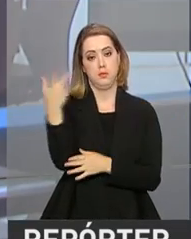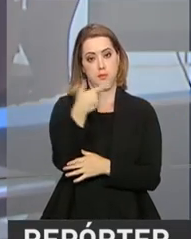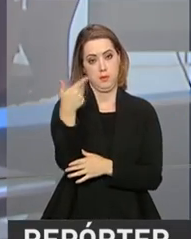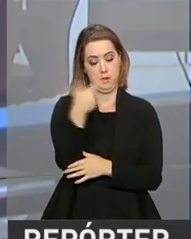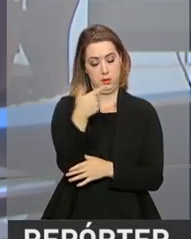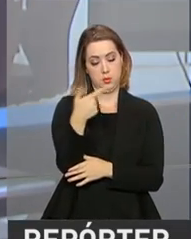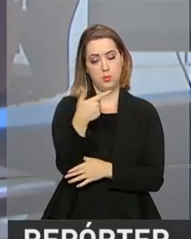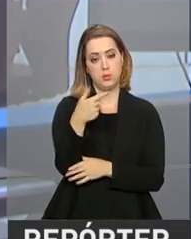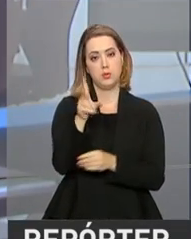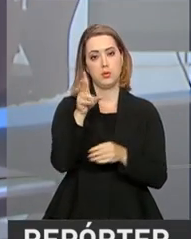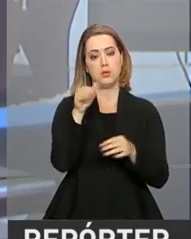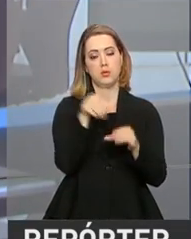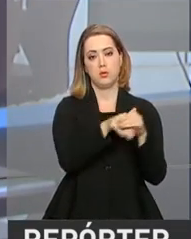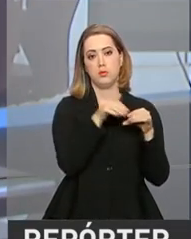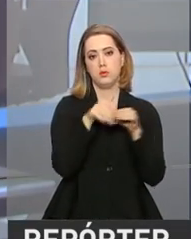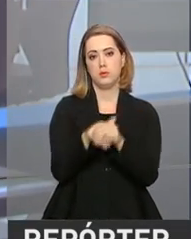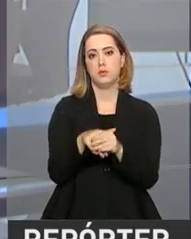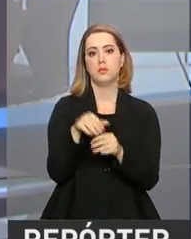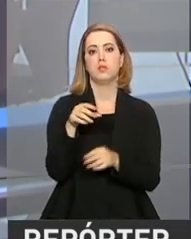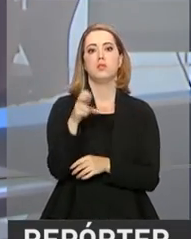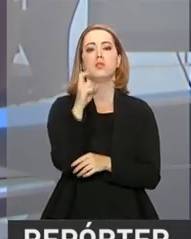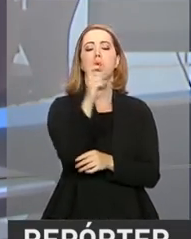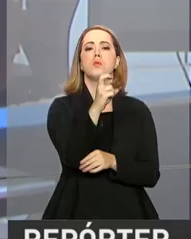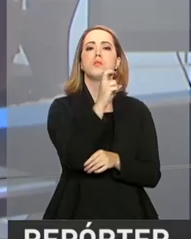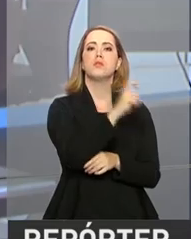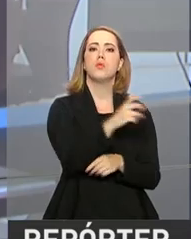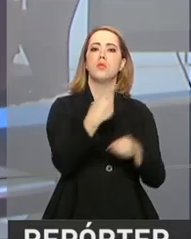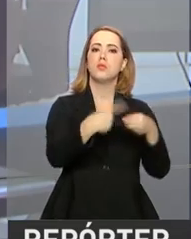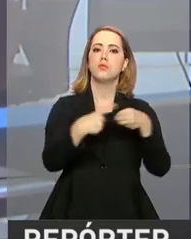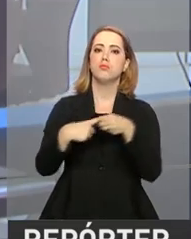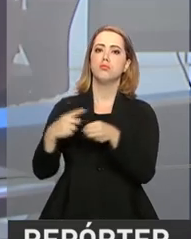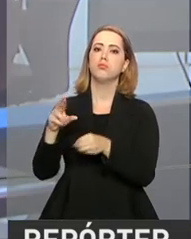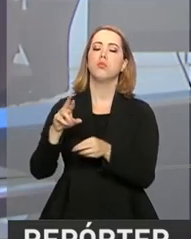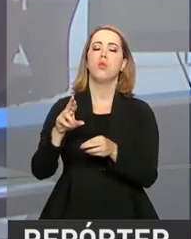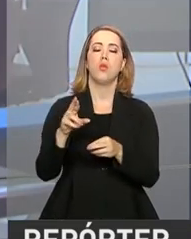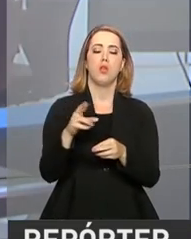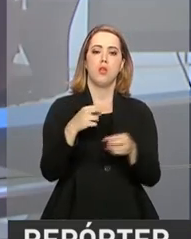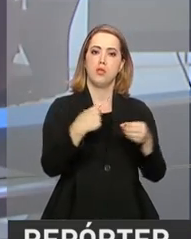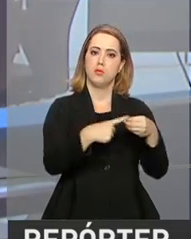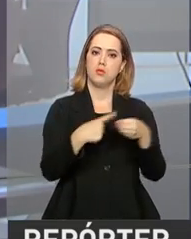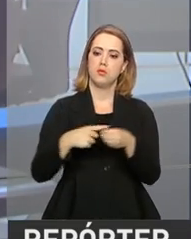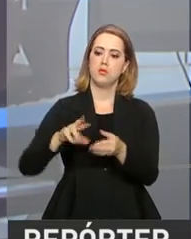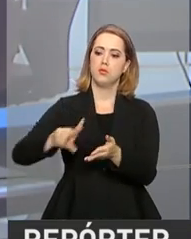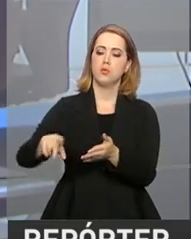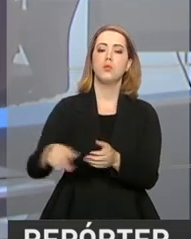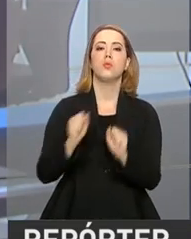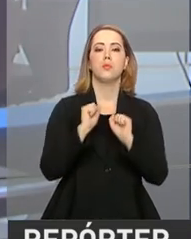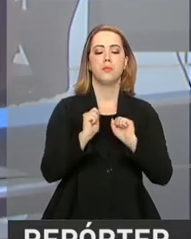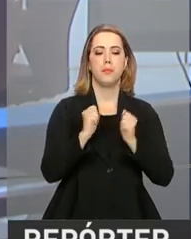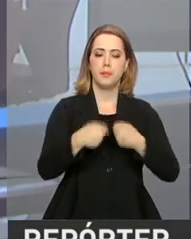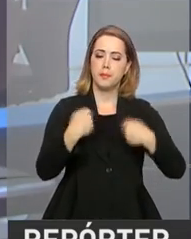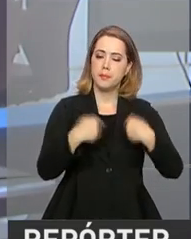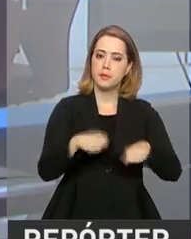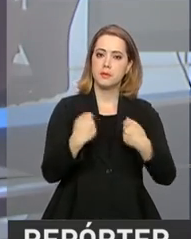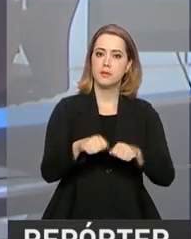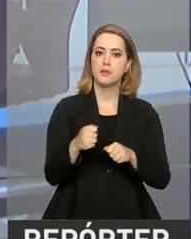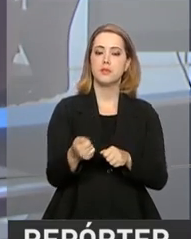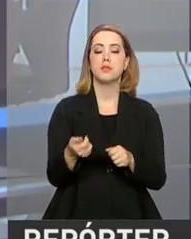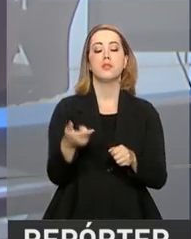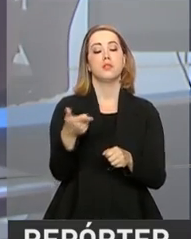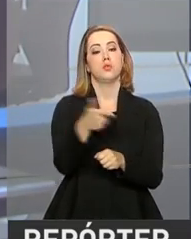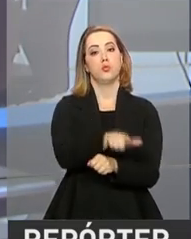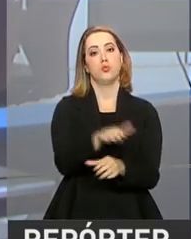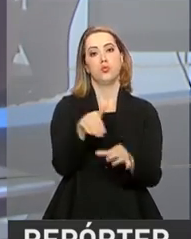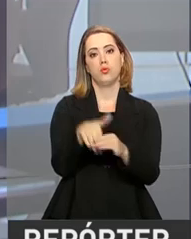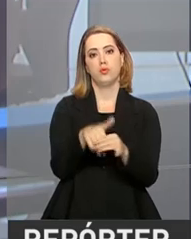eleitores de 55 municípios terão de voltar às urnas no dia 30 de outubro para o segundo turno. Vamos ver então onde ficam